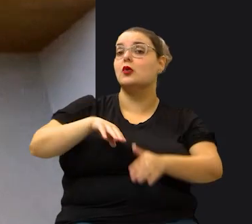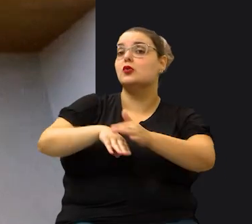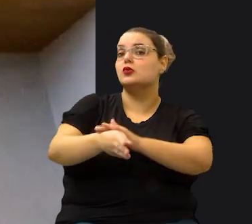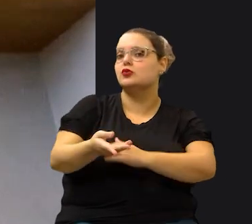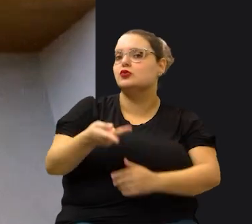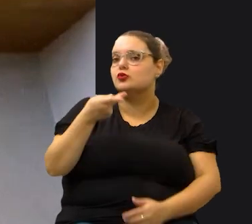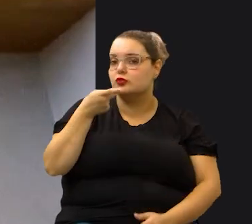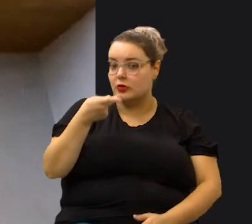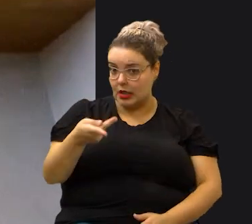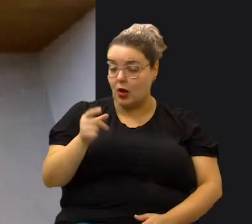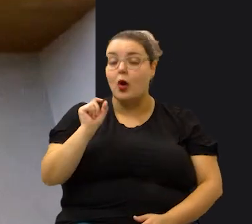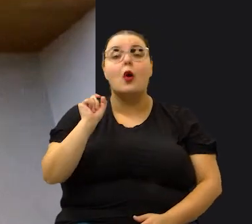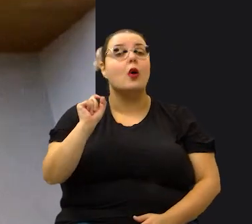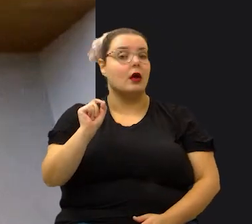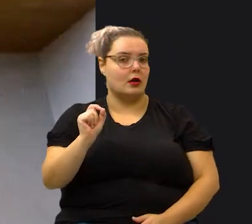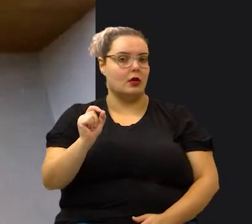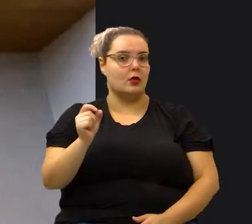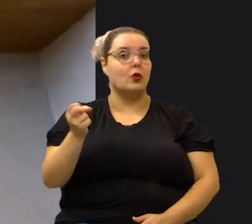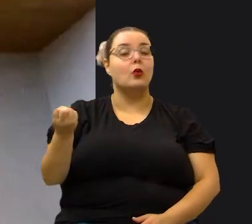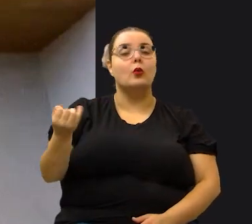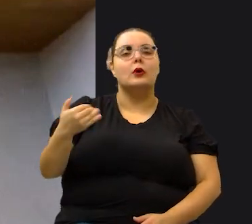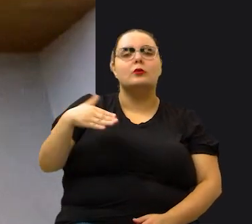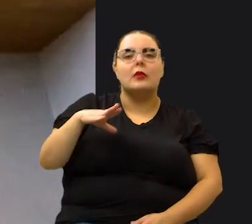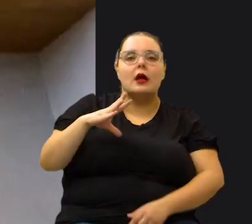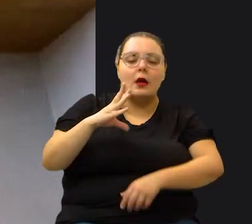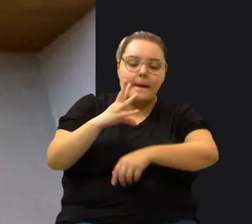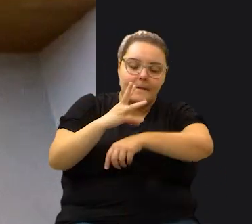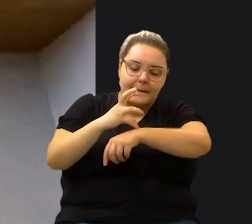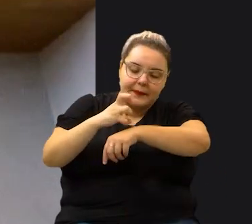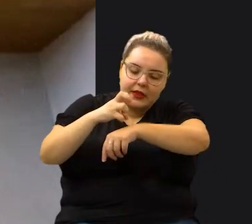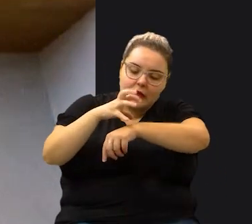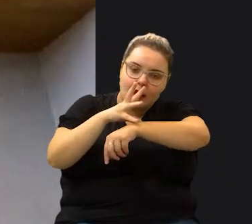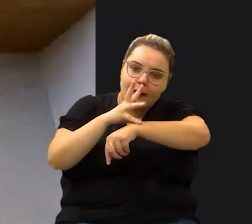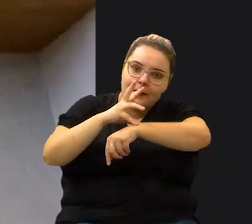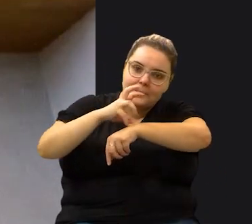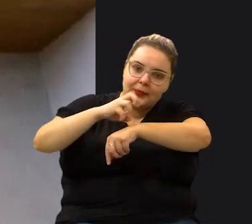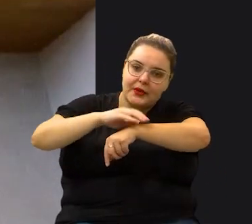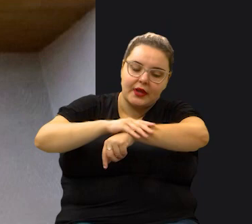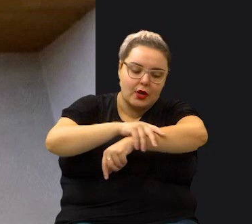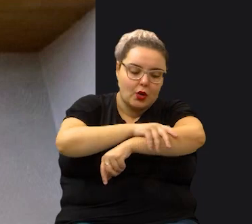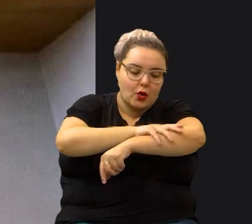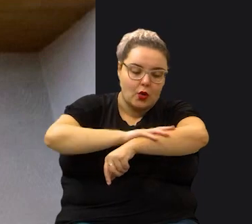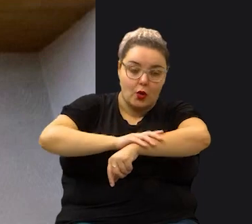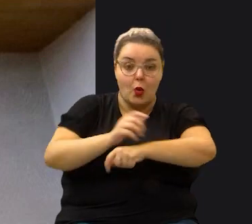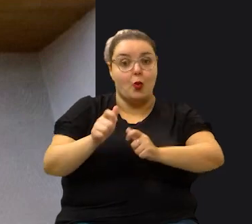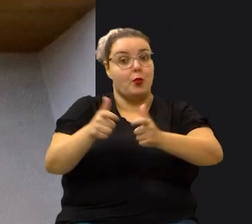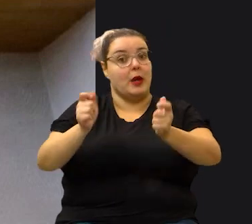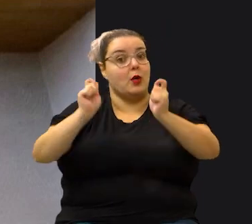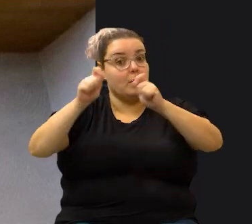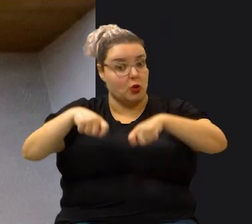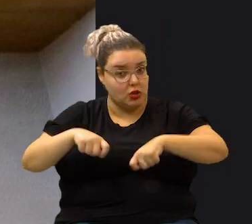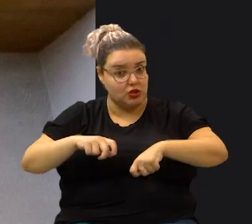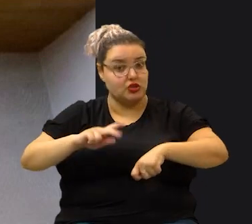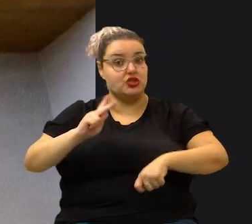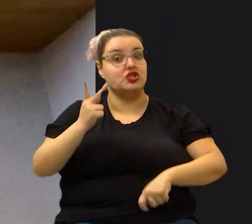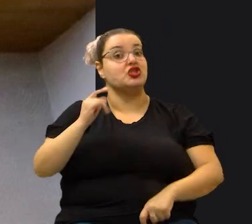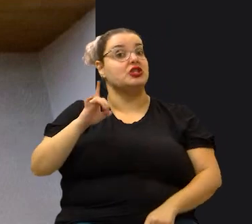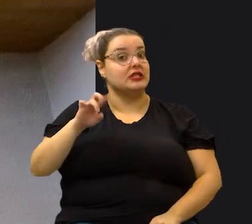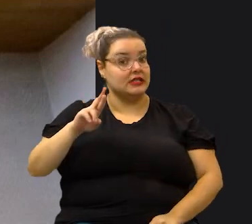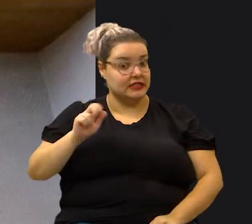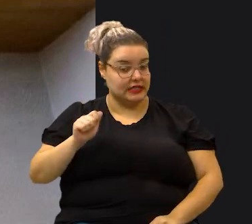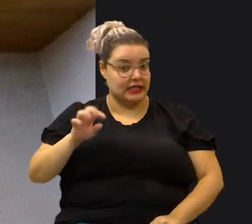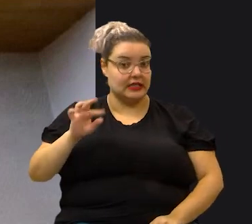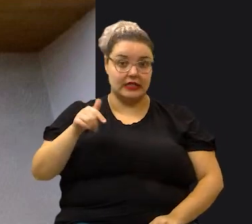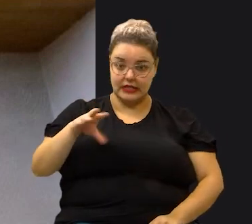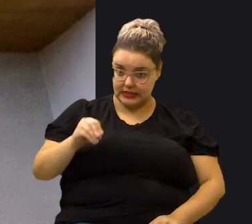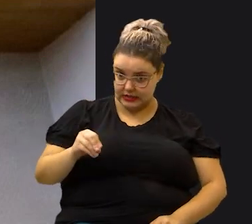Eu costumo destacar que quanto mais cremoso, quanto mais pastoso o creme, maior o potencial de hidratação que